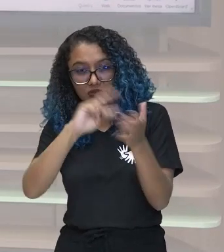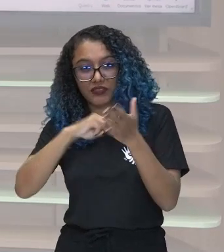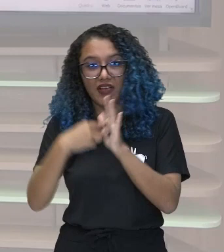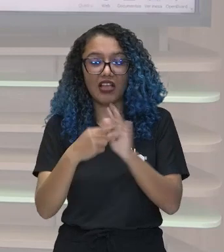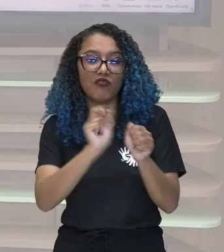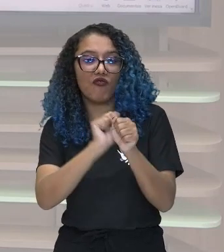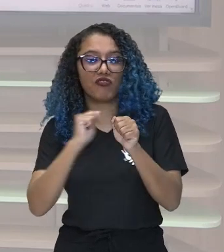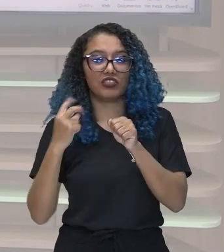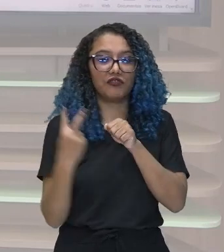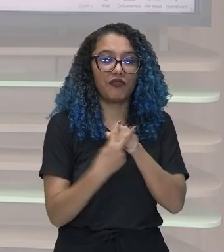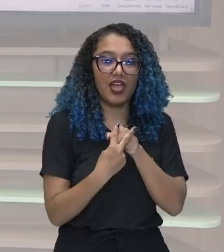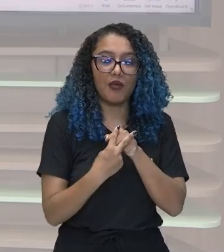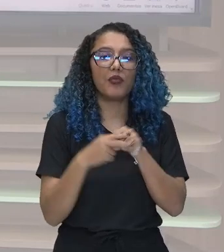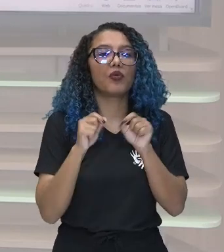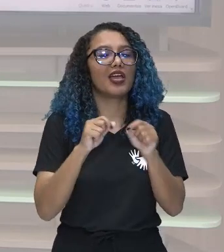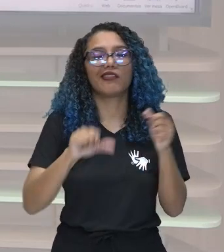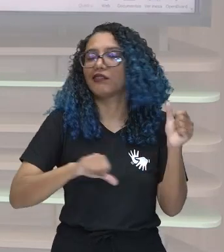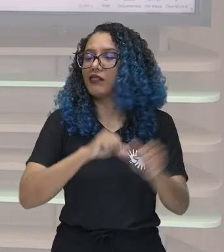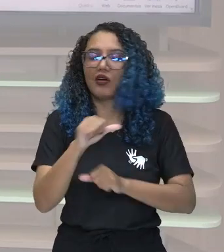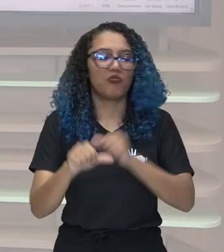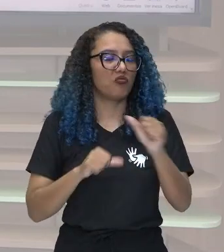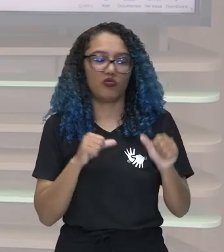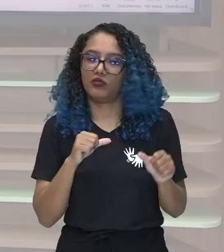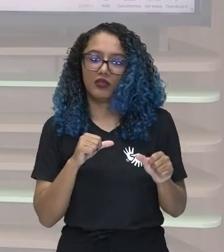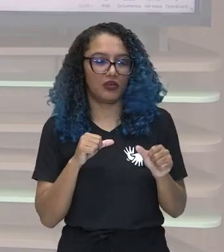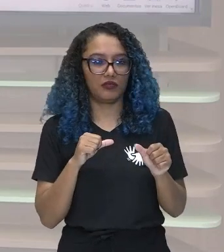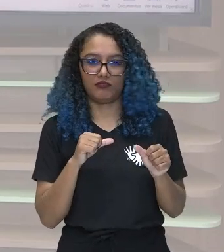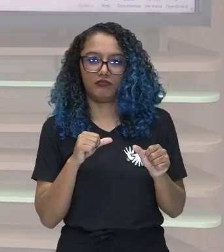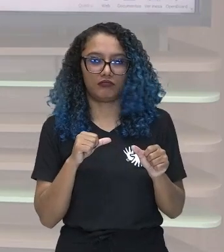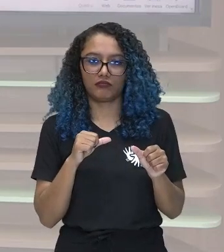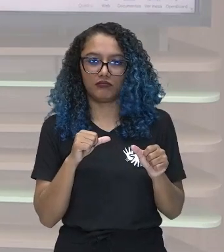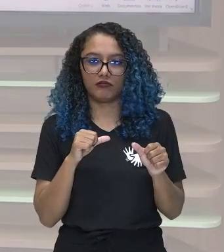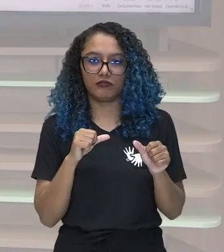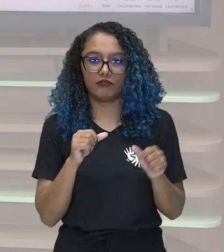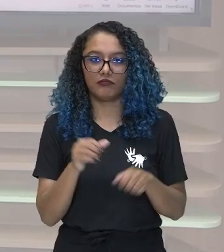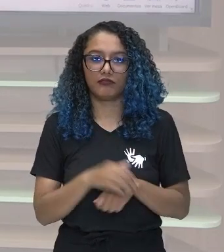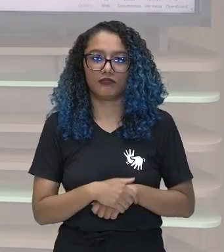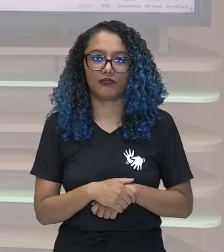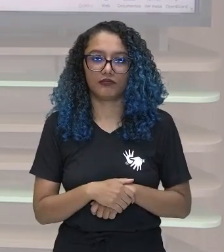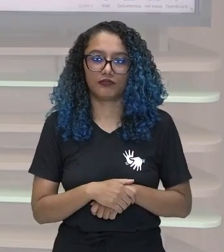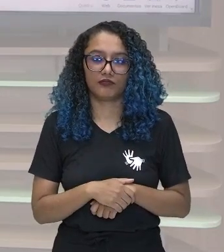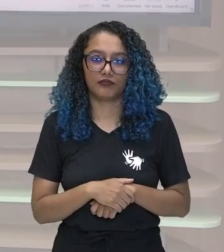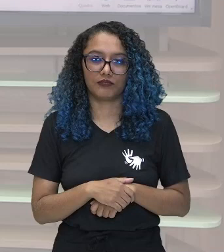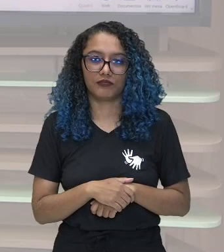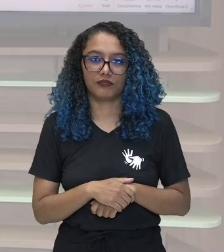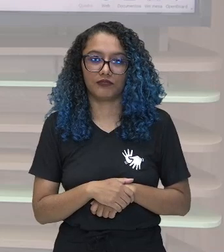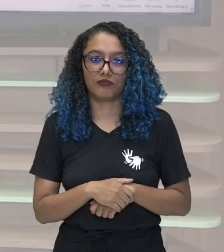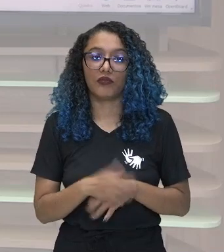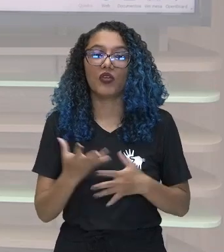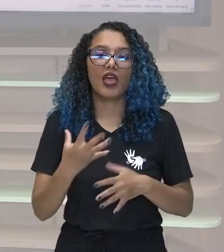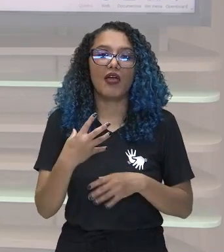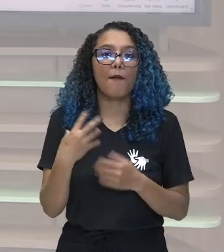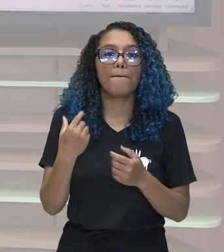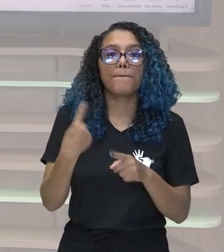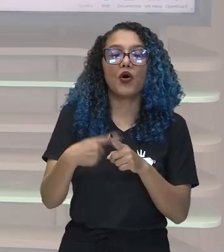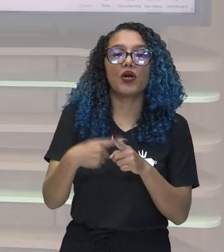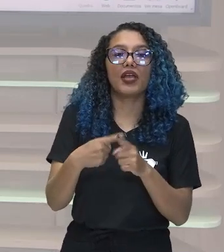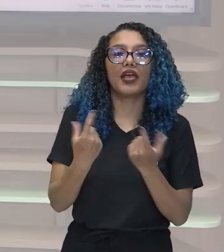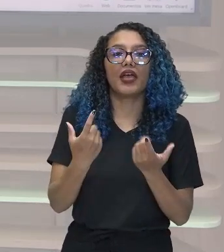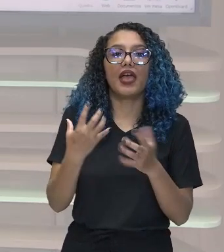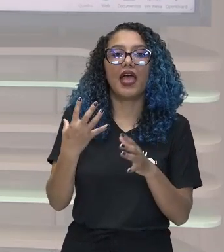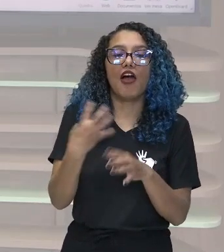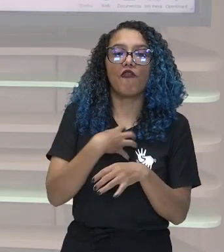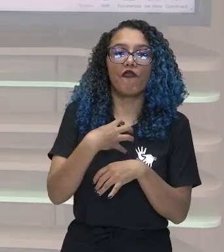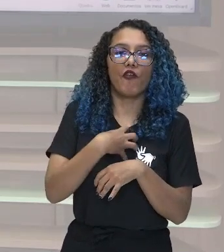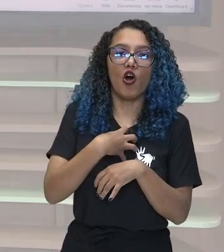meio desconfiada. O meio é a maneira como ela é desconfiada, tá bom? Então, ela está relacionada ali a